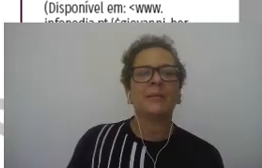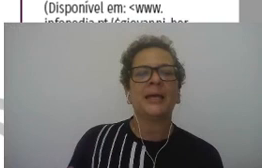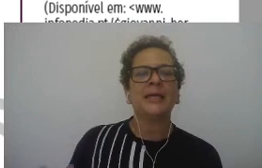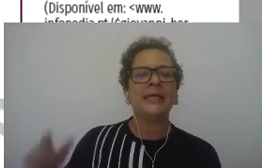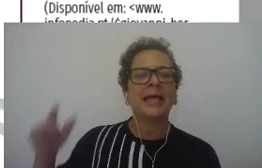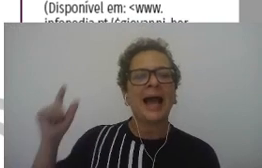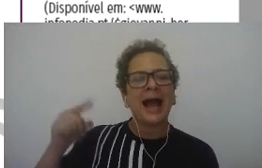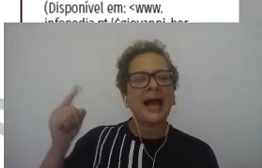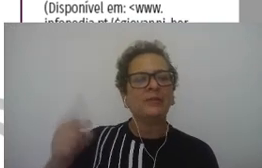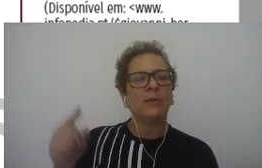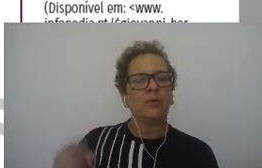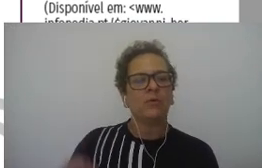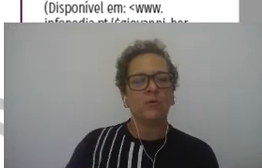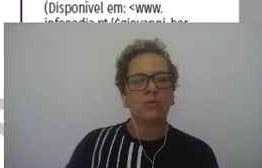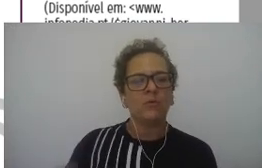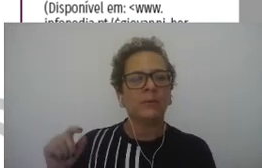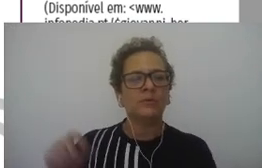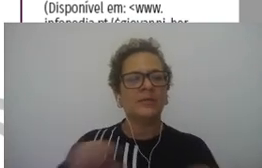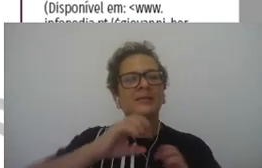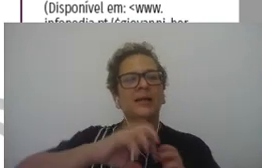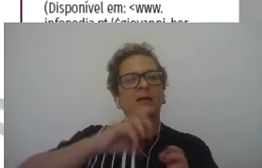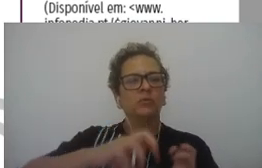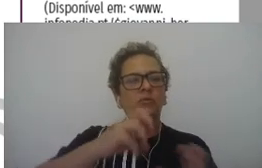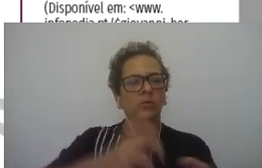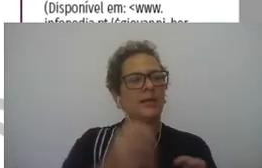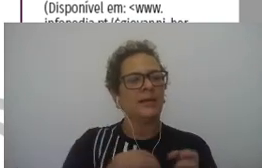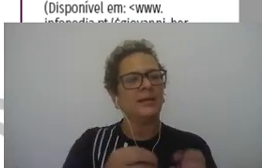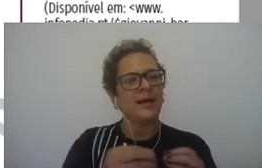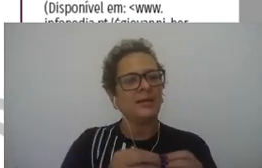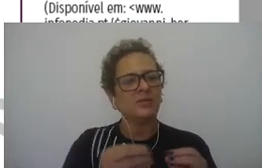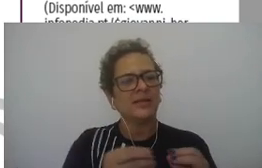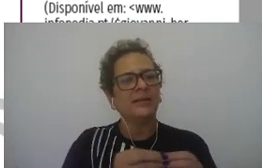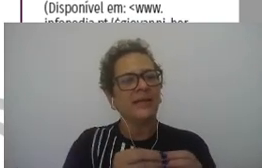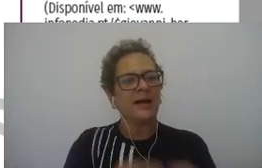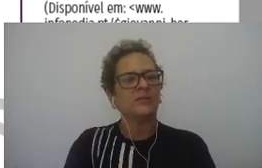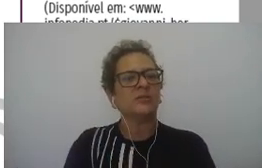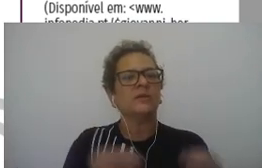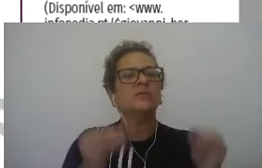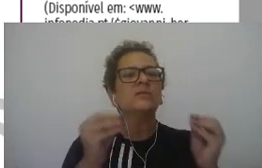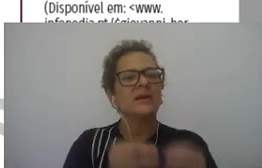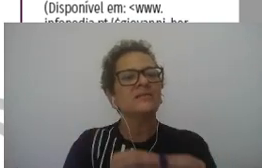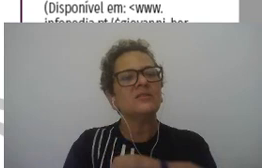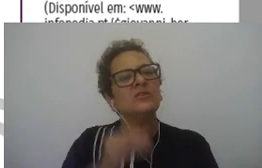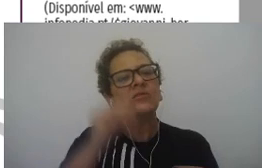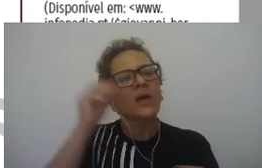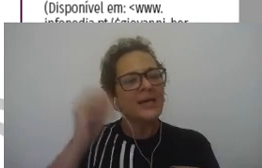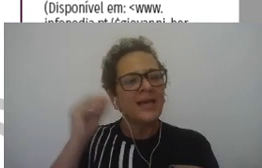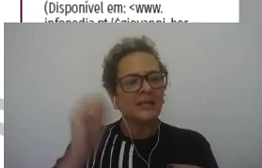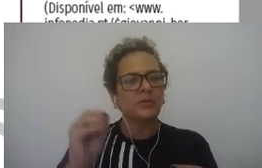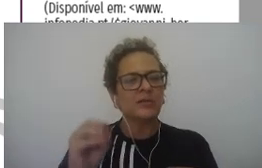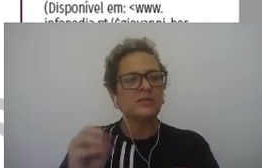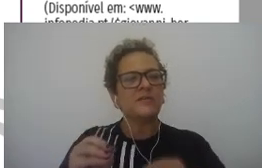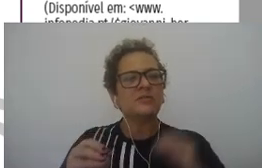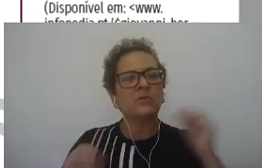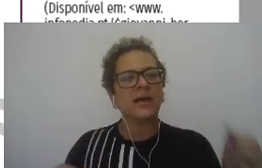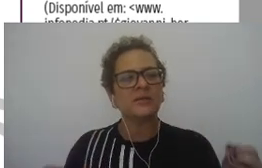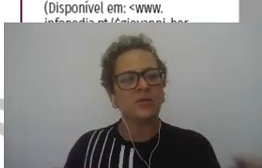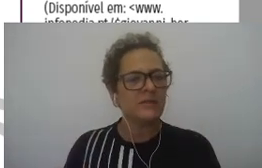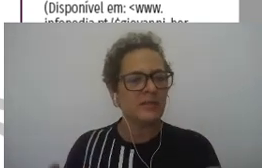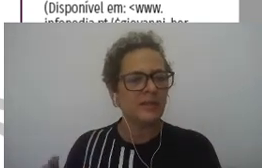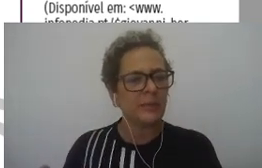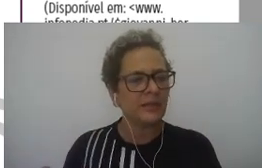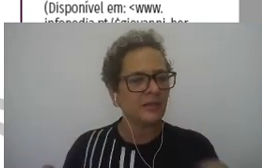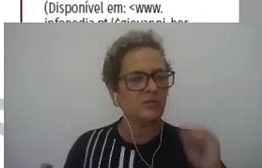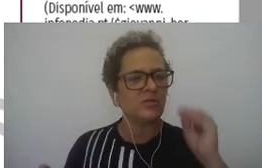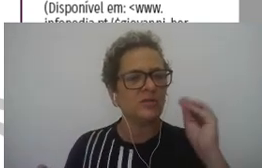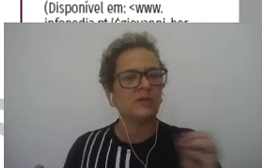basta lembrar também que há no Barroco uma mudança na cultura e na sociedade não esqueça disso que essa mudança fez